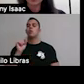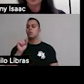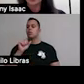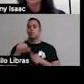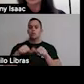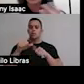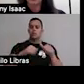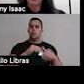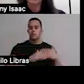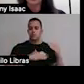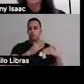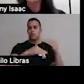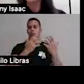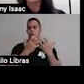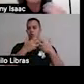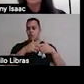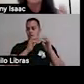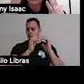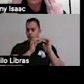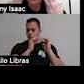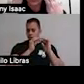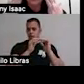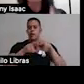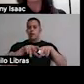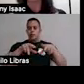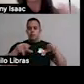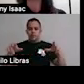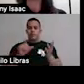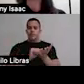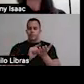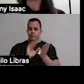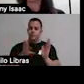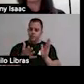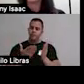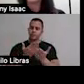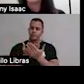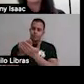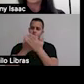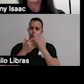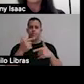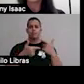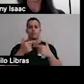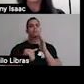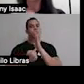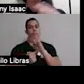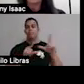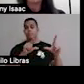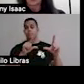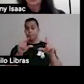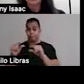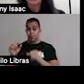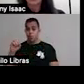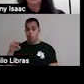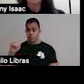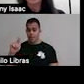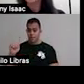no desenvolvimento, no funcionamento cerebral, né? Diversos artigos, diversos trabalhos já mostram que essa deficiência de ômega 3, ela tem